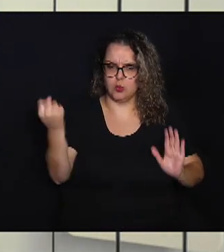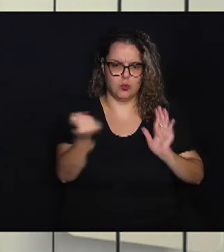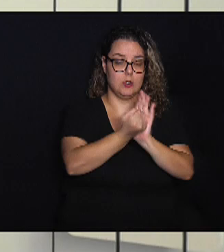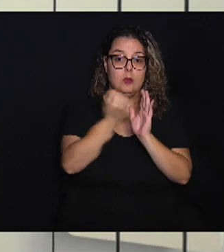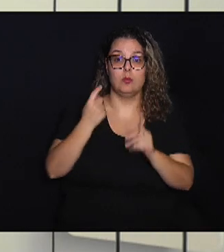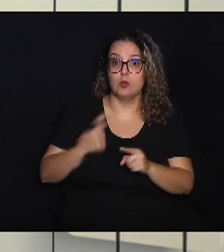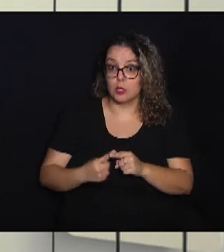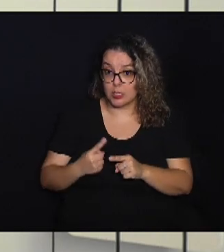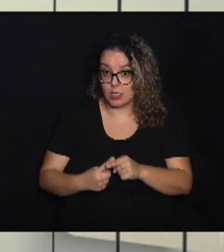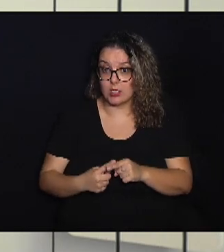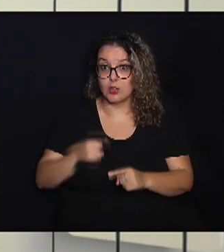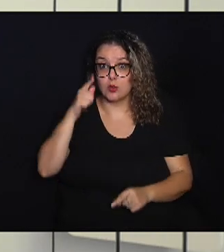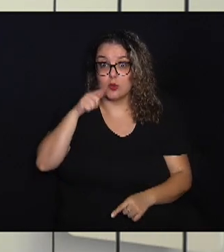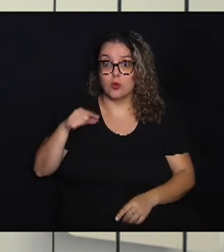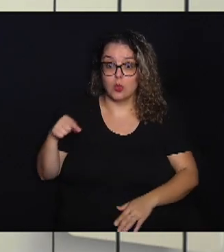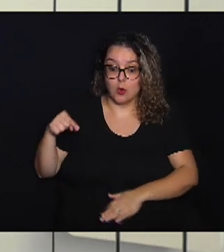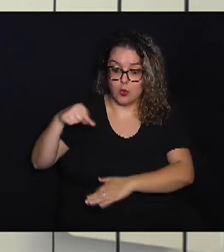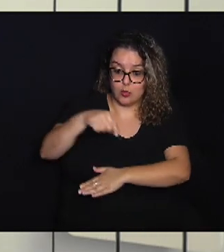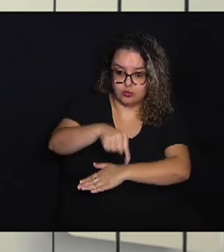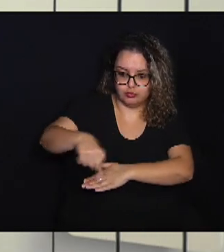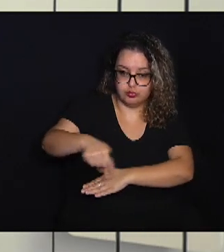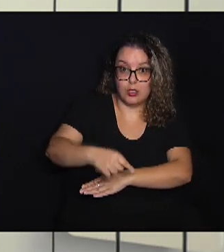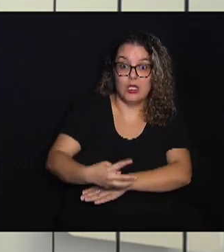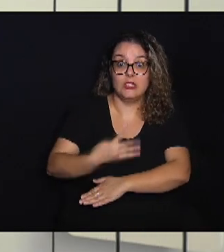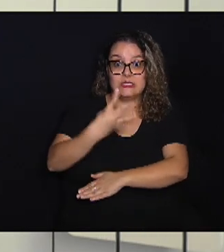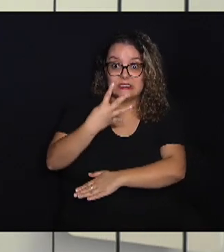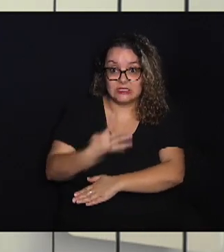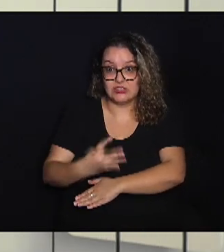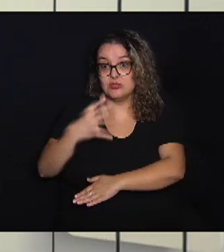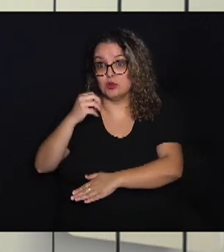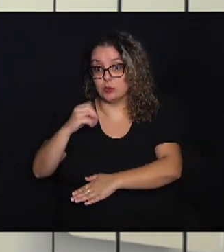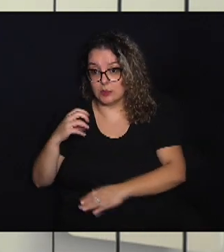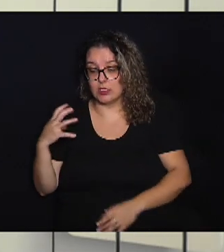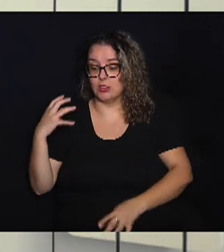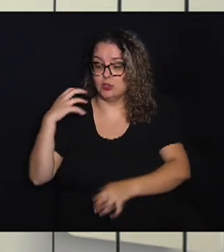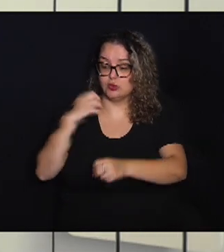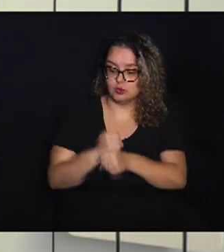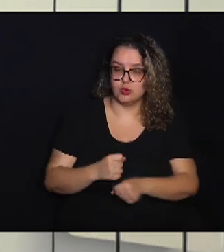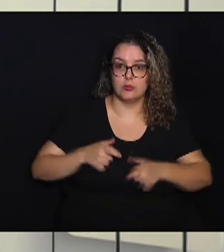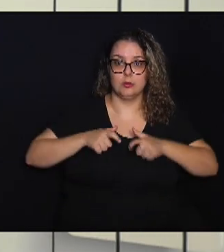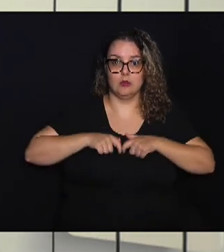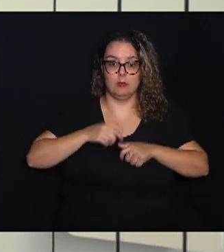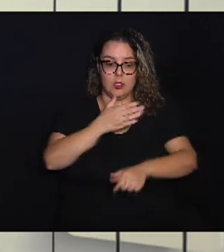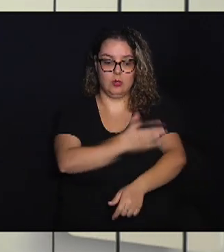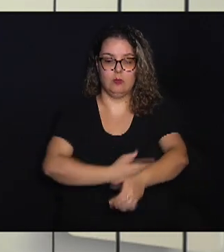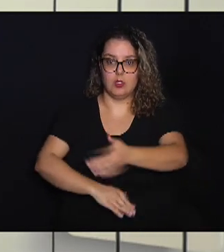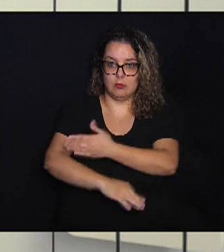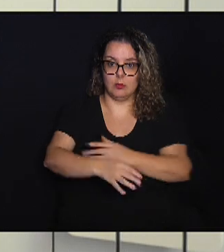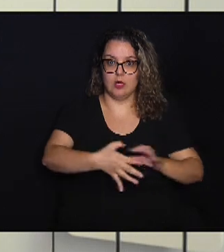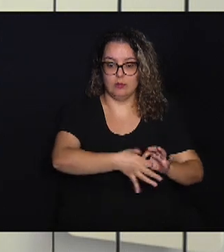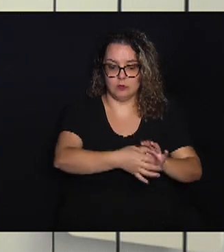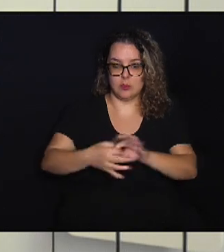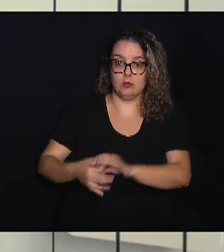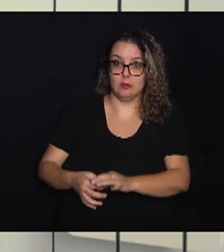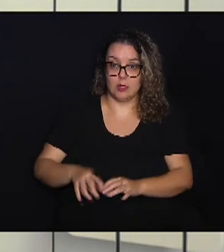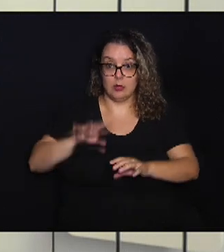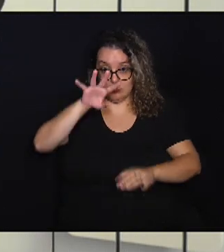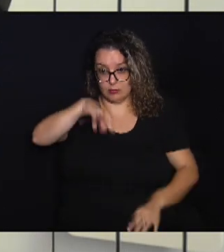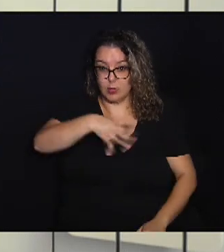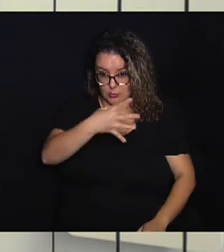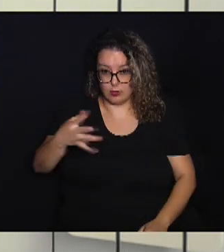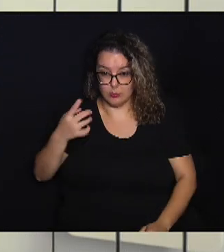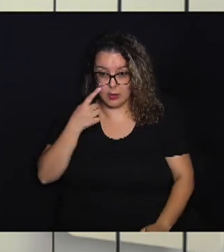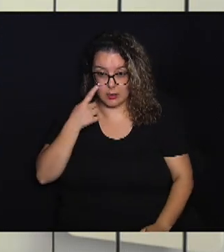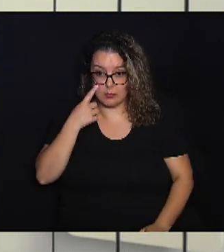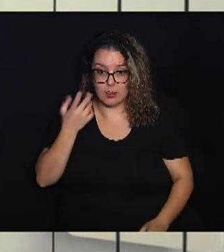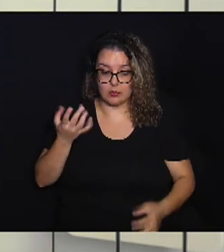porque atingiu a marca de 400 medalhas nos Jogos Paralímpicos. Vamos ao quadro geral, então, para a gente ter uma noção